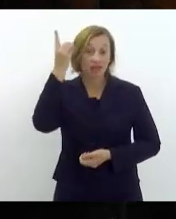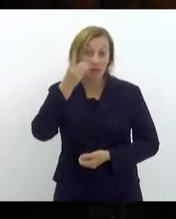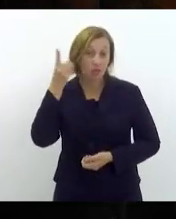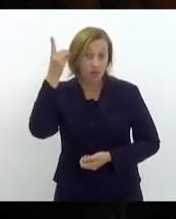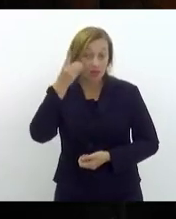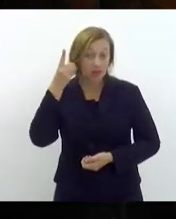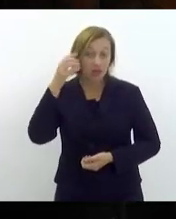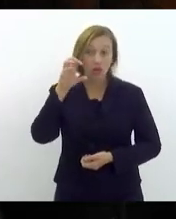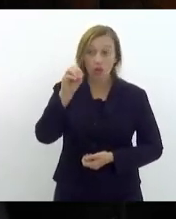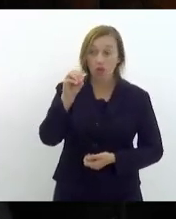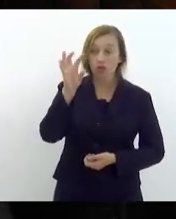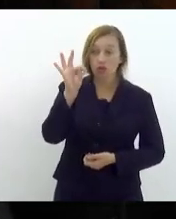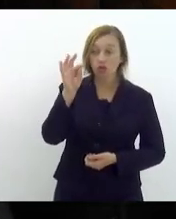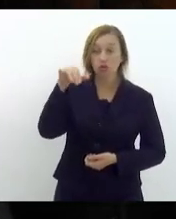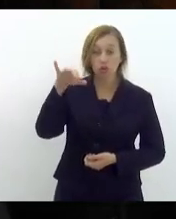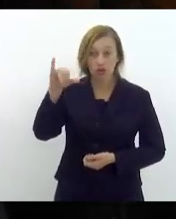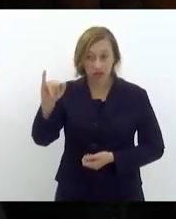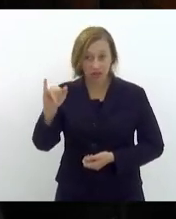Otoni